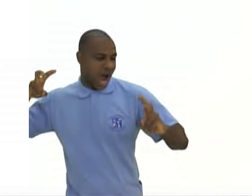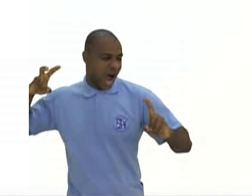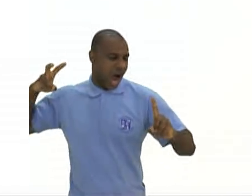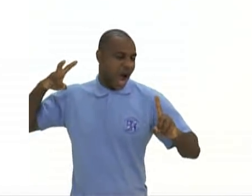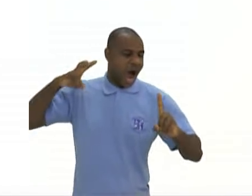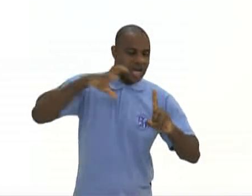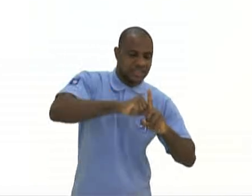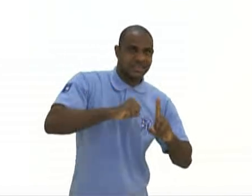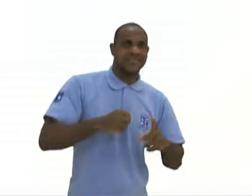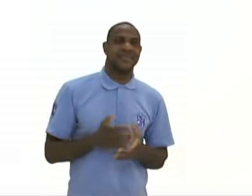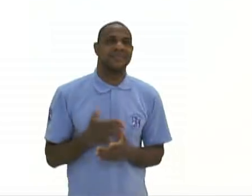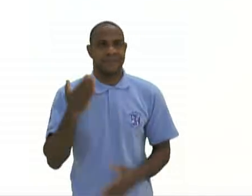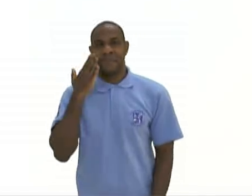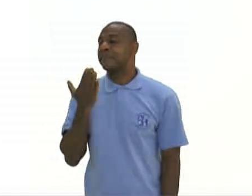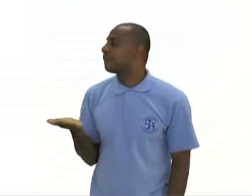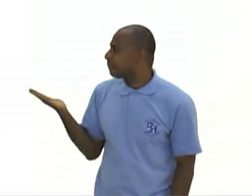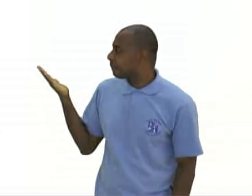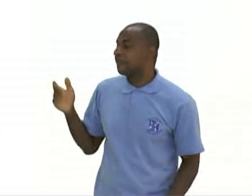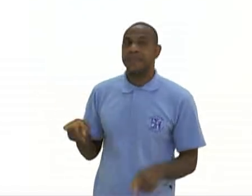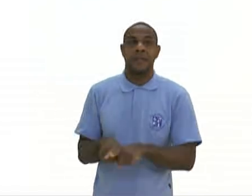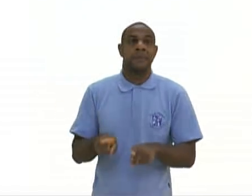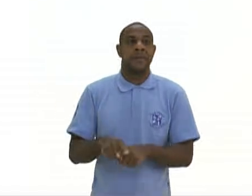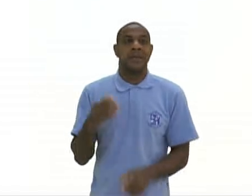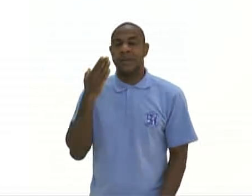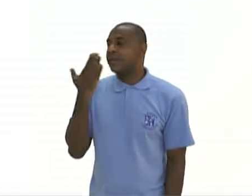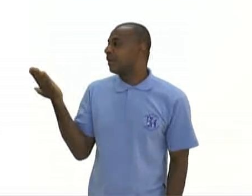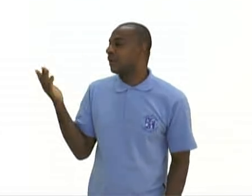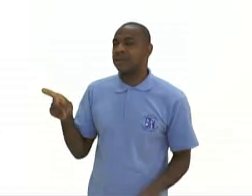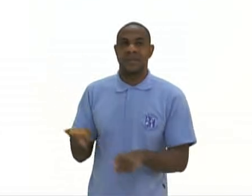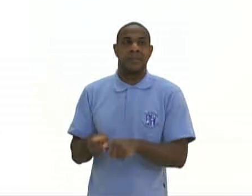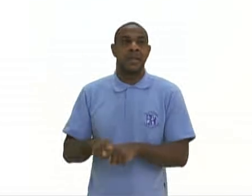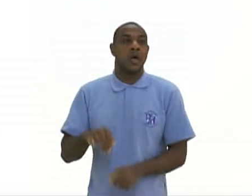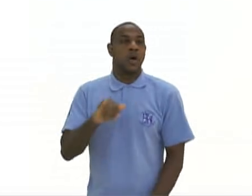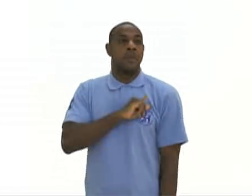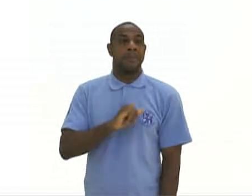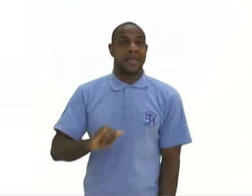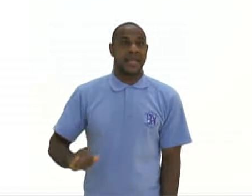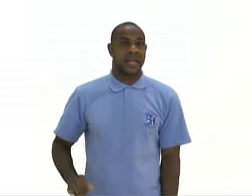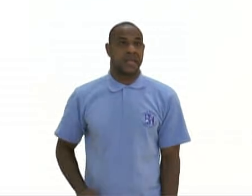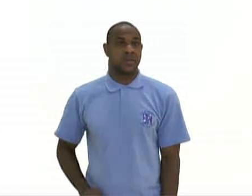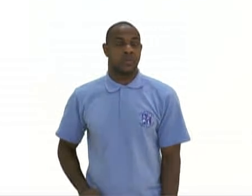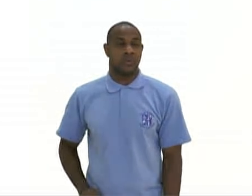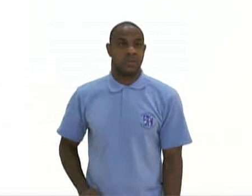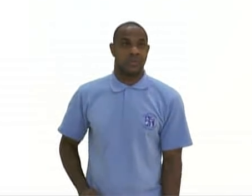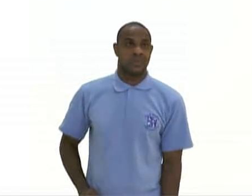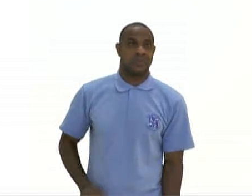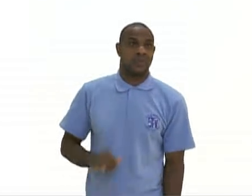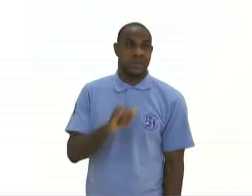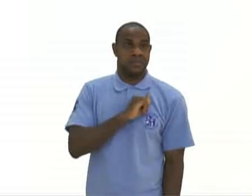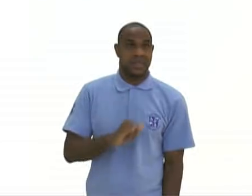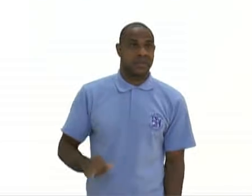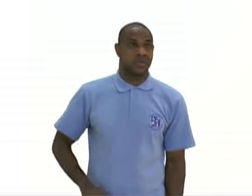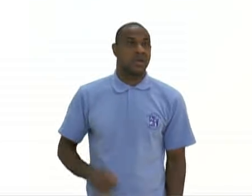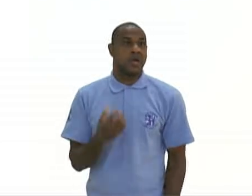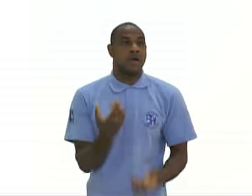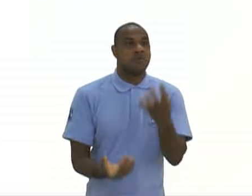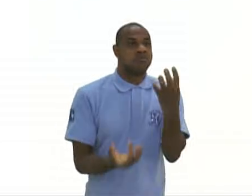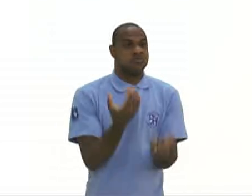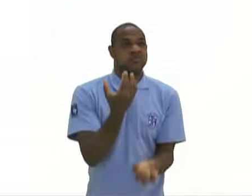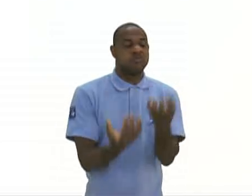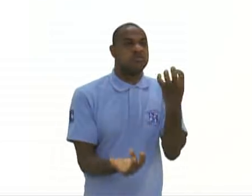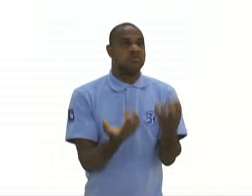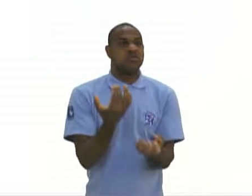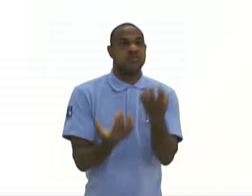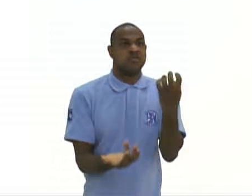aconteceu em 64, coloca-se que foi o imperador Nero que botou fogo em Roma, mas, cara, em geral, nós não